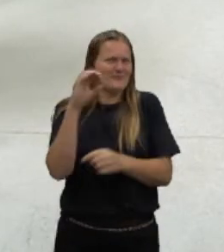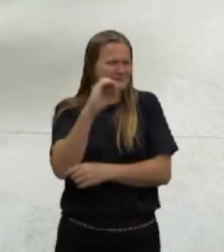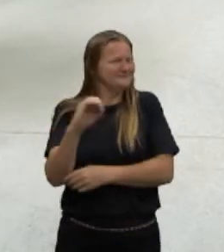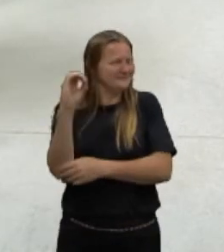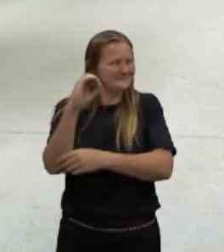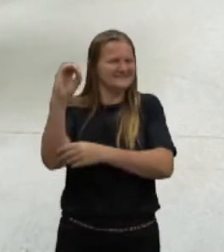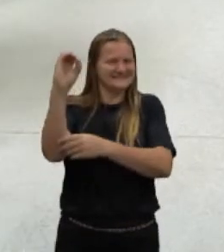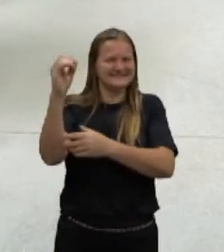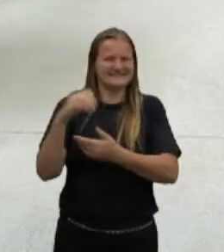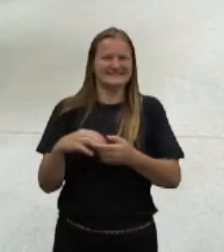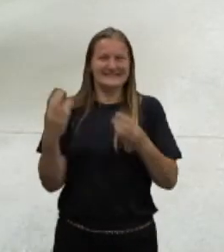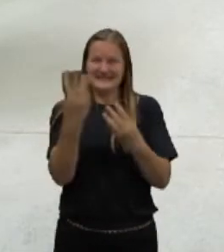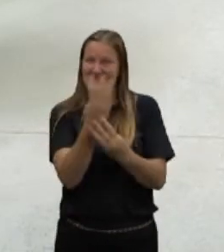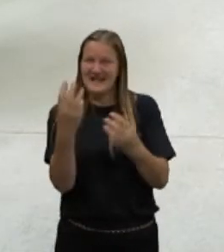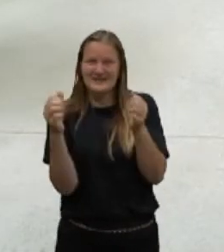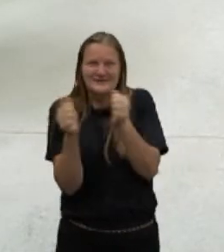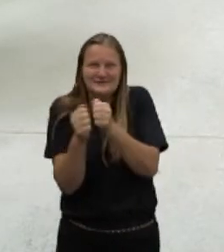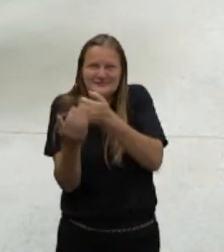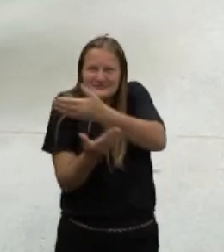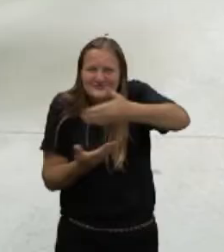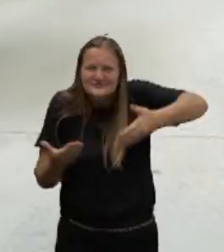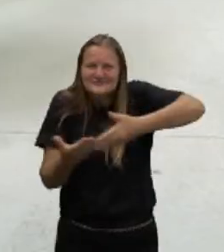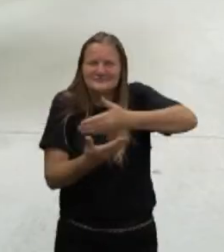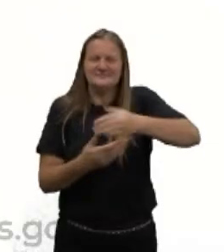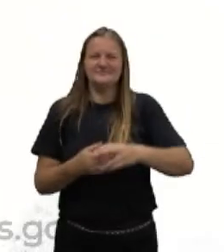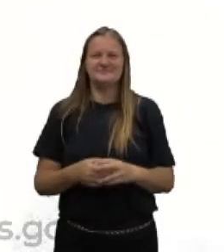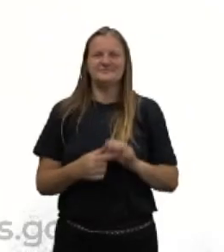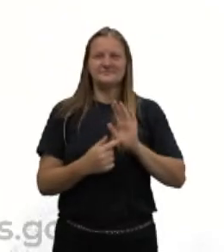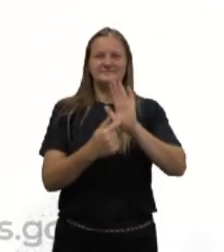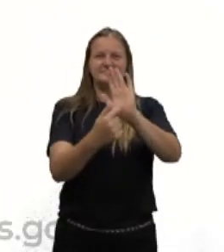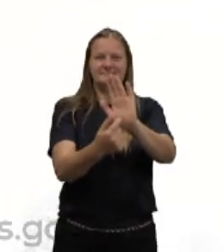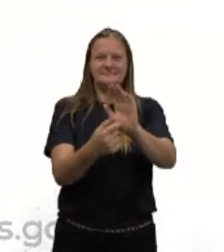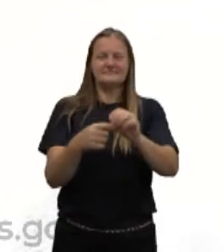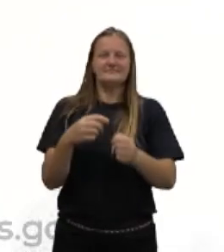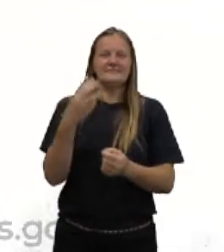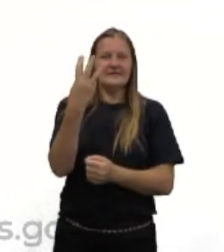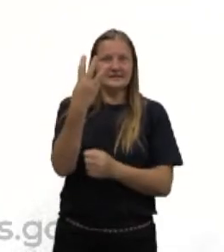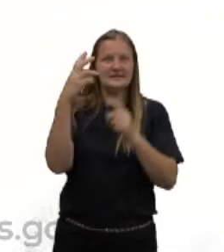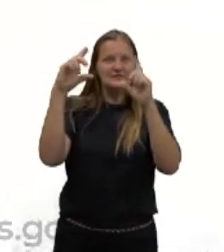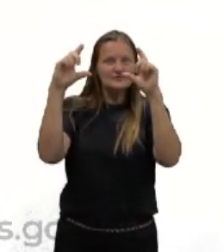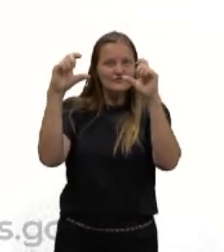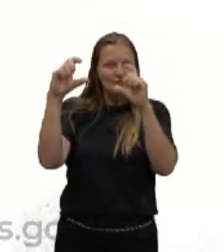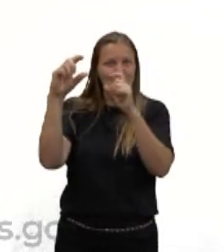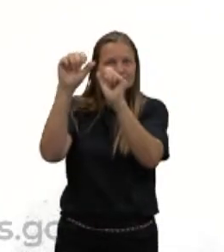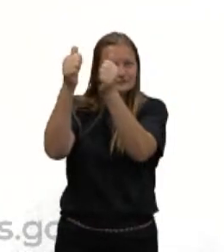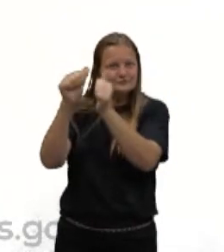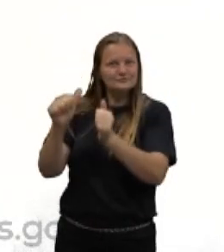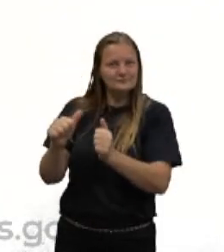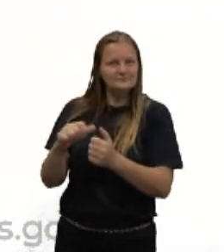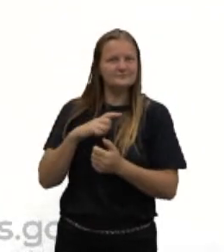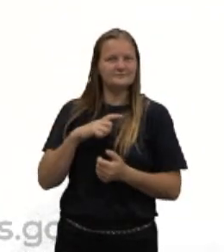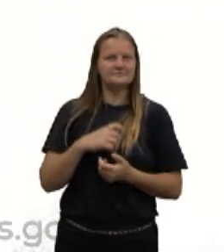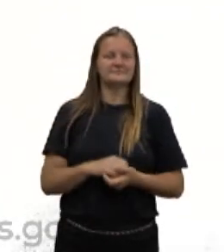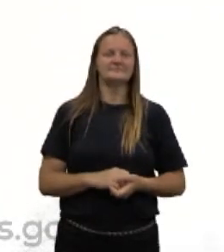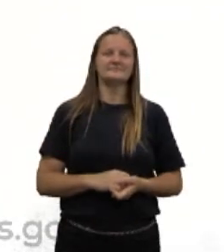né? Tá ótimo. Então eu trouxe aí para vocês três imagens, três